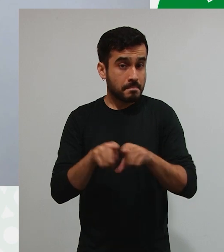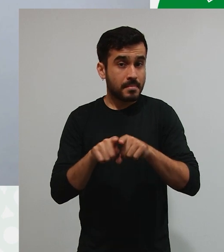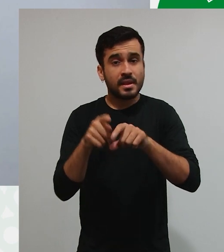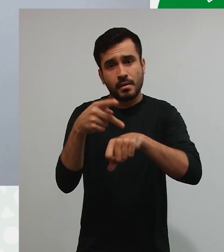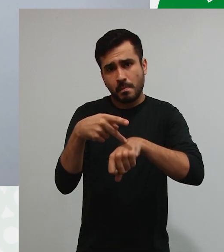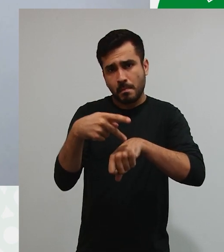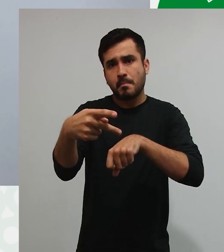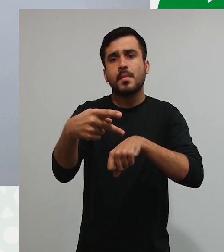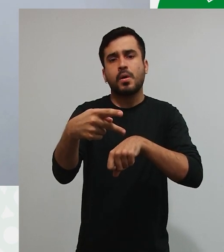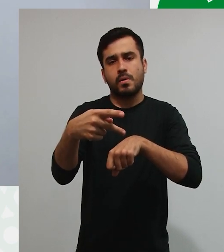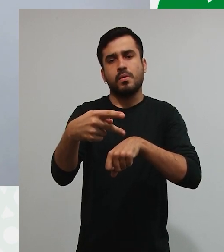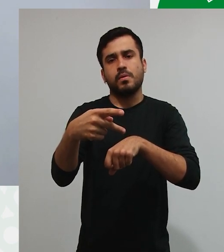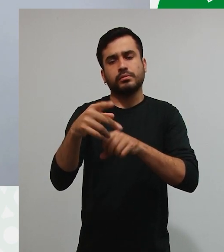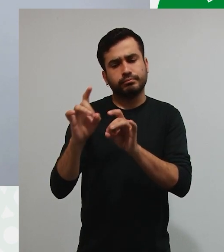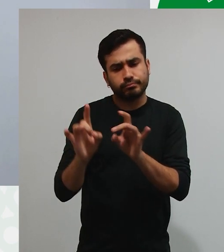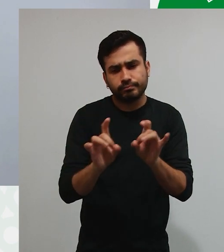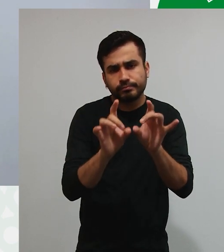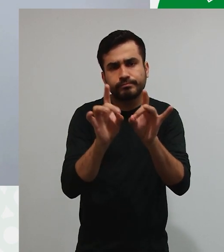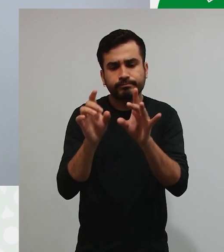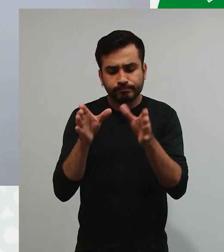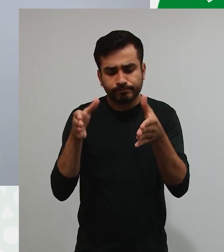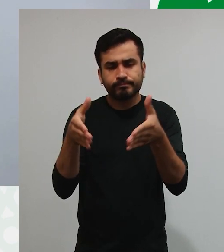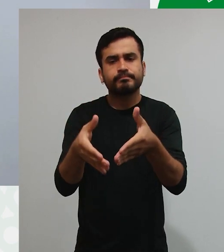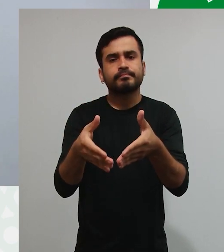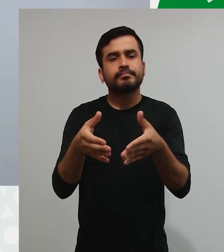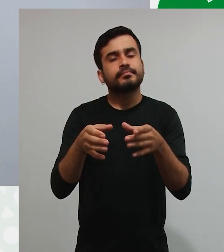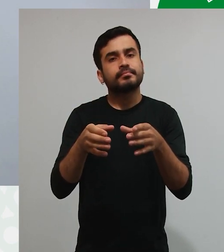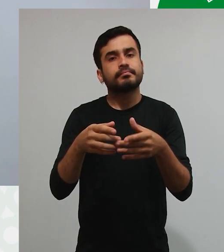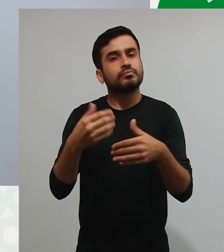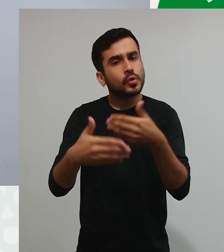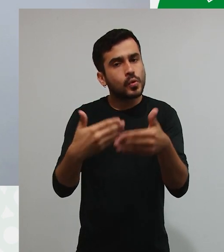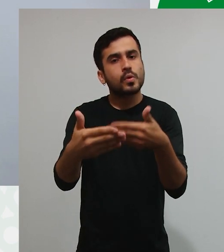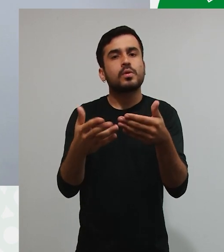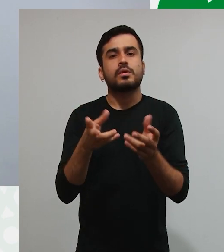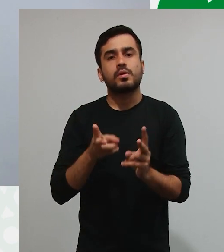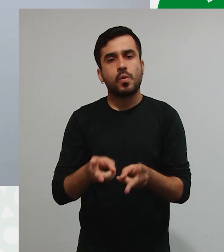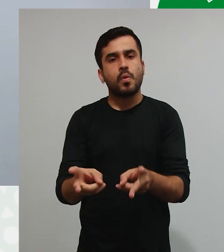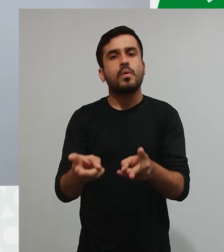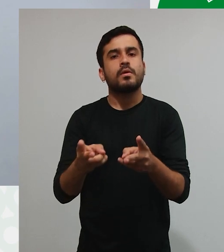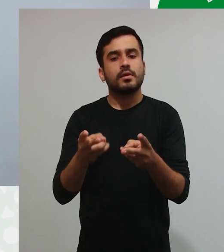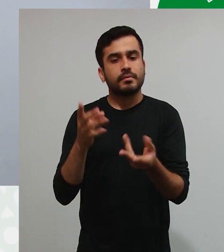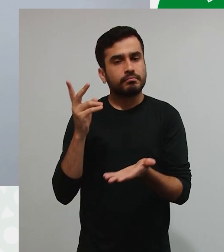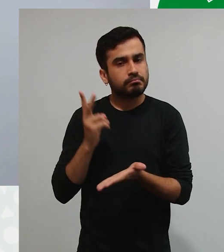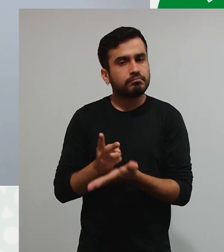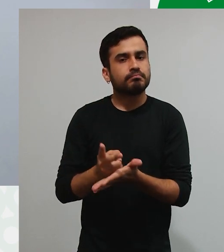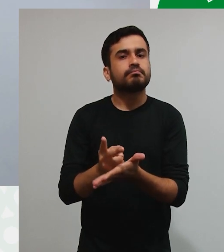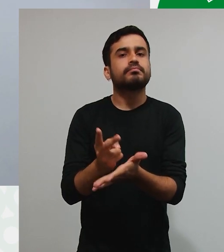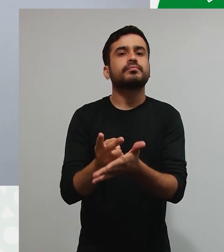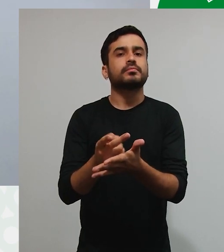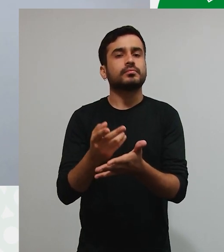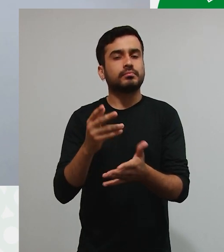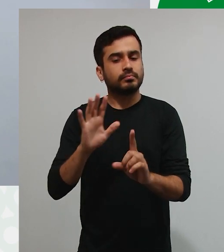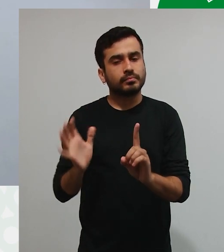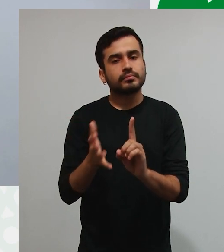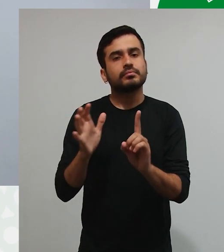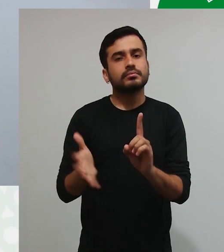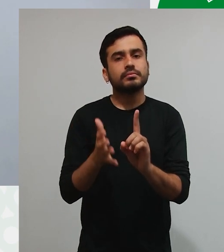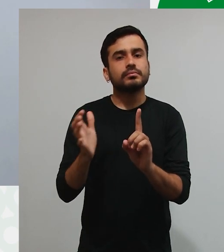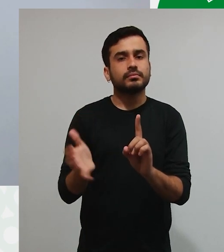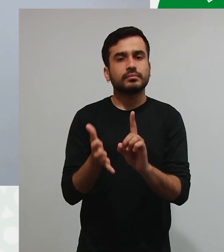e que também era uma formação para professores. Aí depois eu fiz a pedagogia, né, fiz pedagogia e continuei